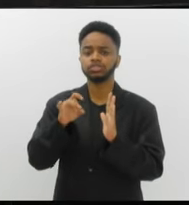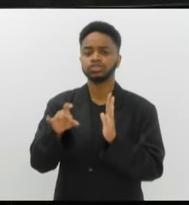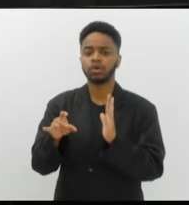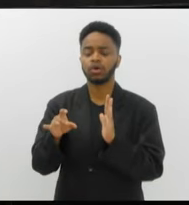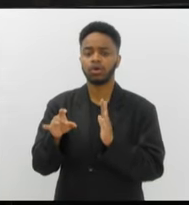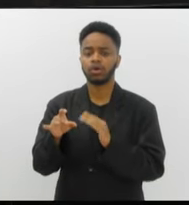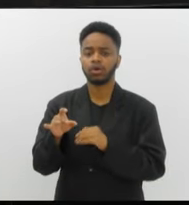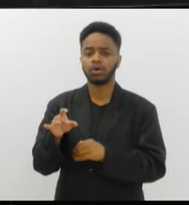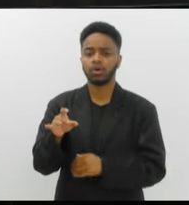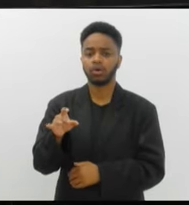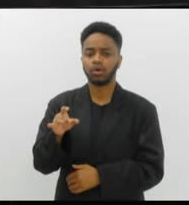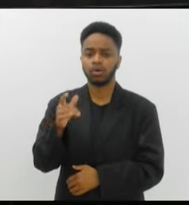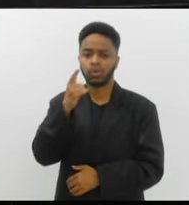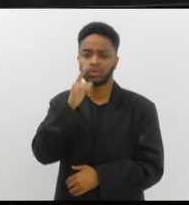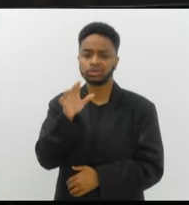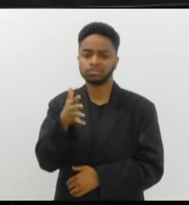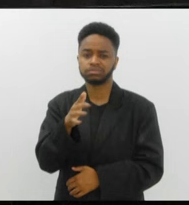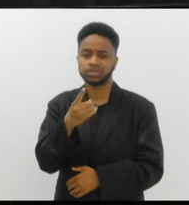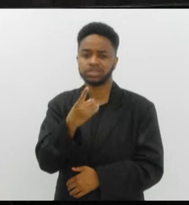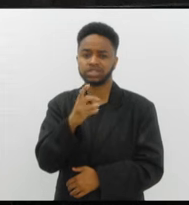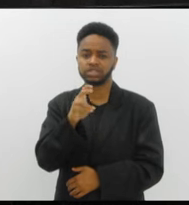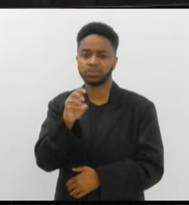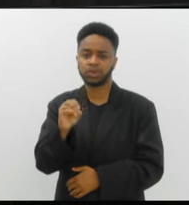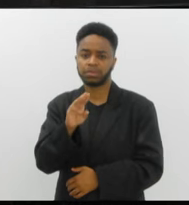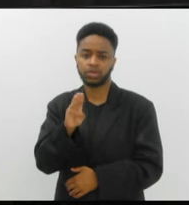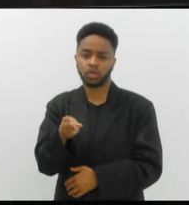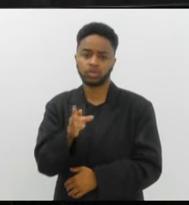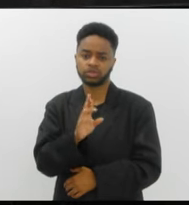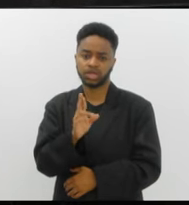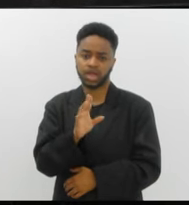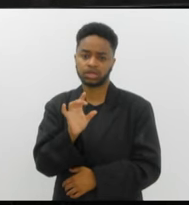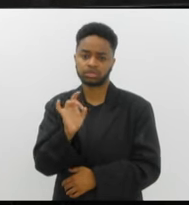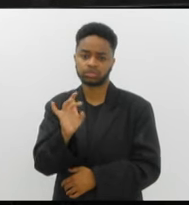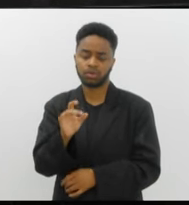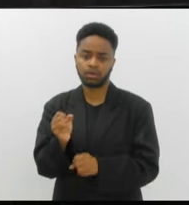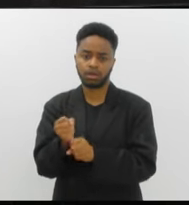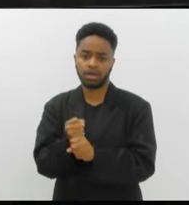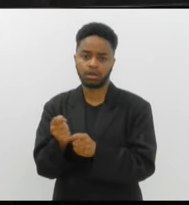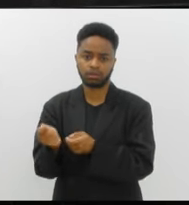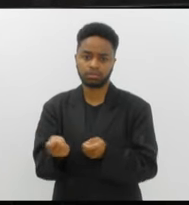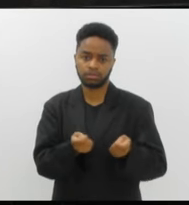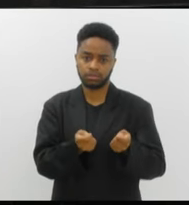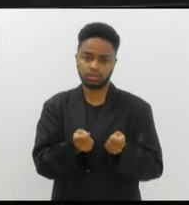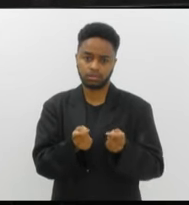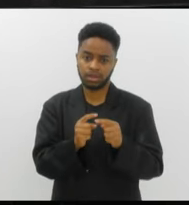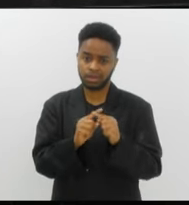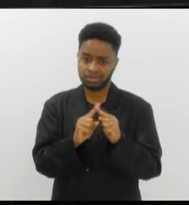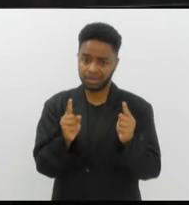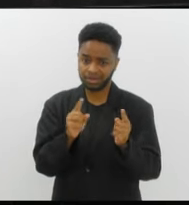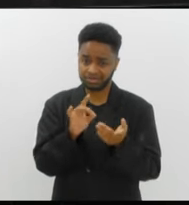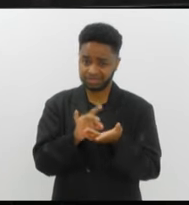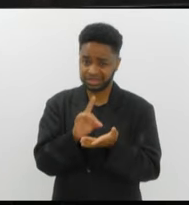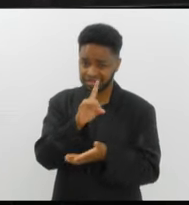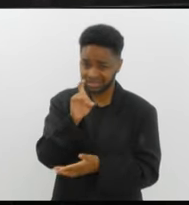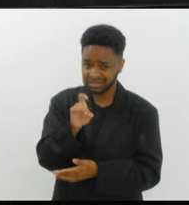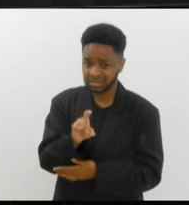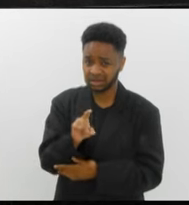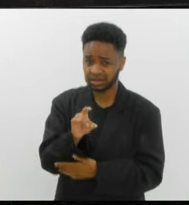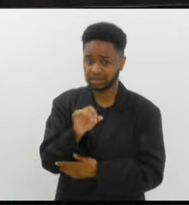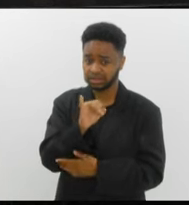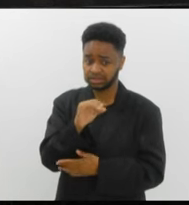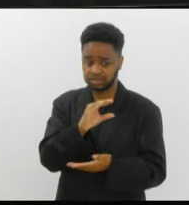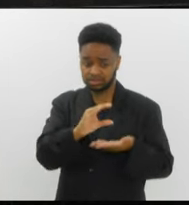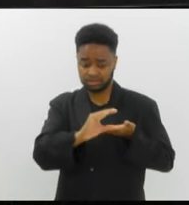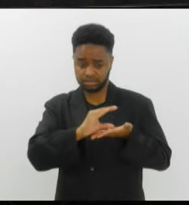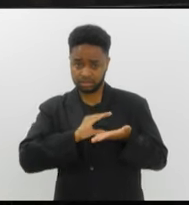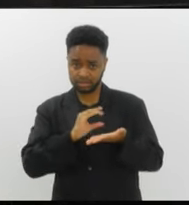render uns 150 milhões de reais por ano. Mas será que com 150 milhões